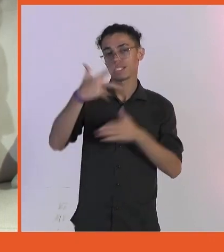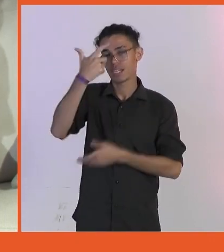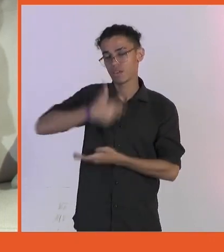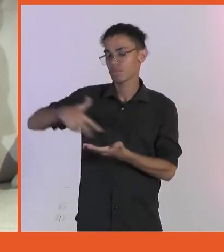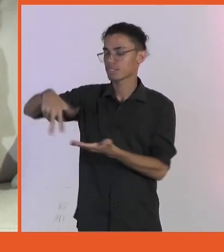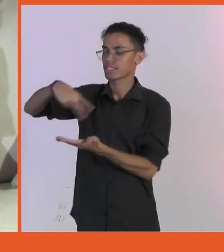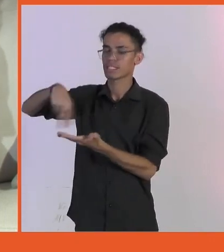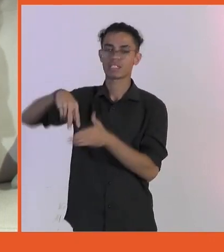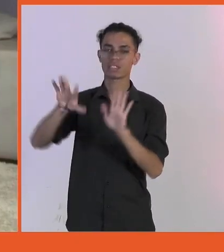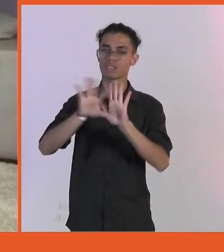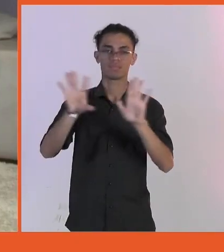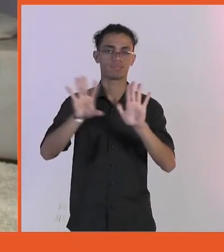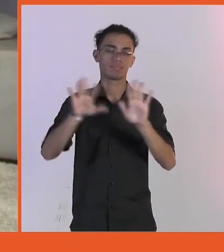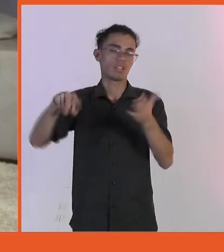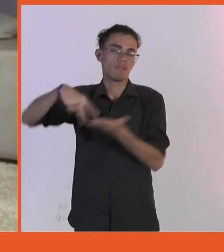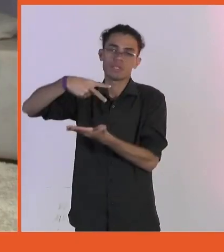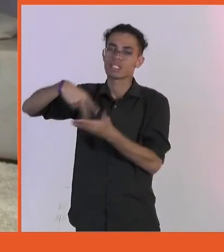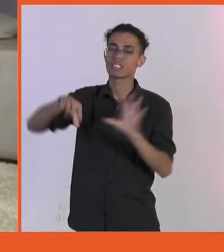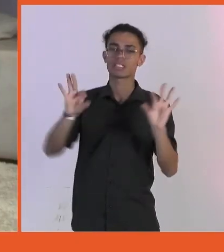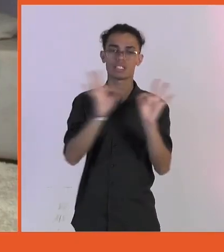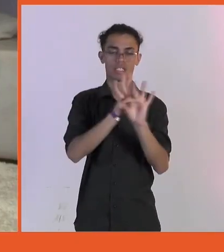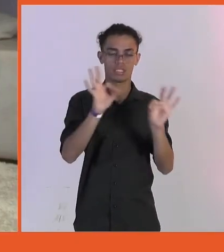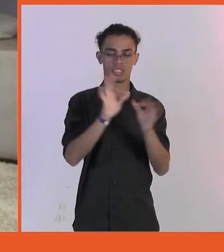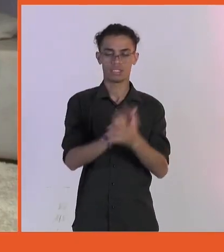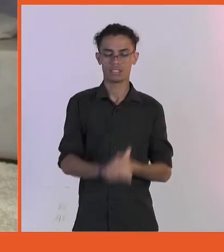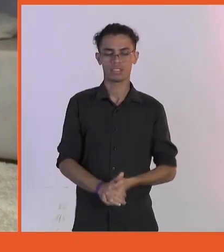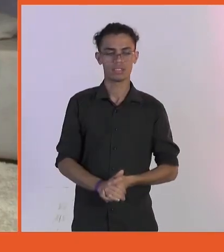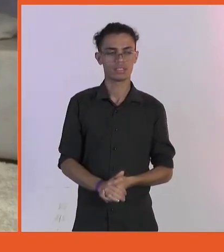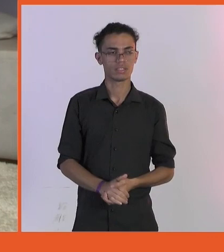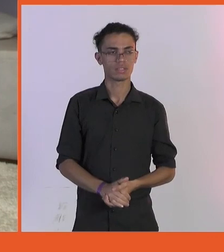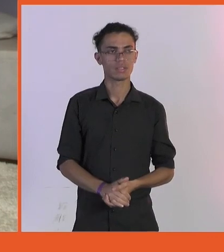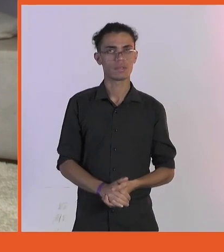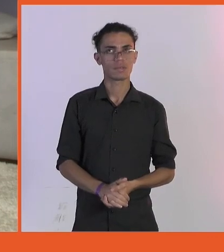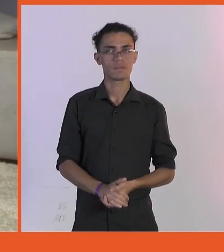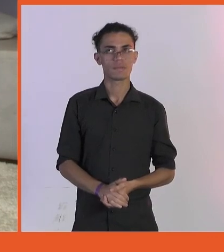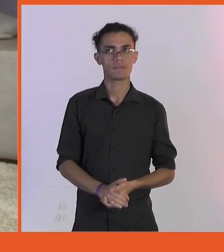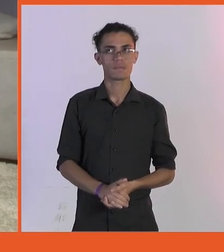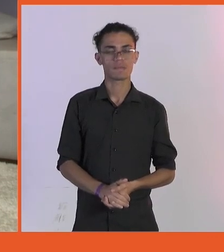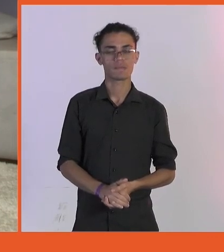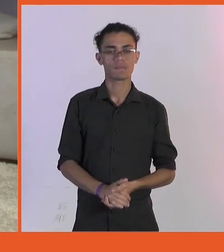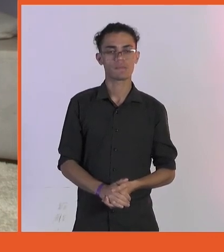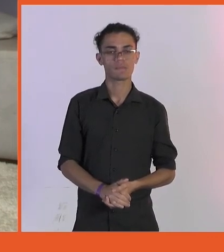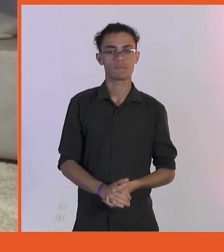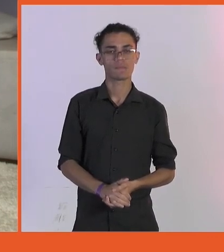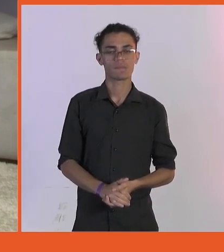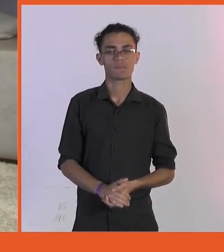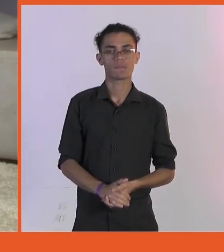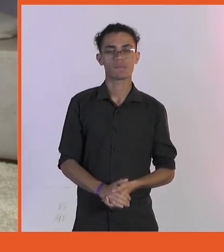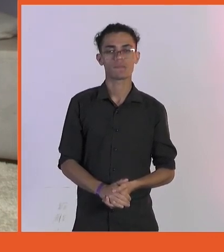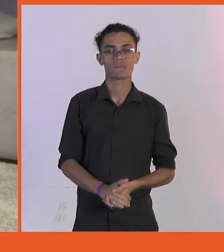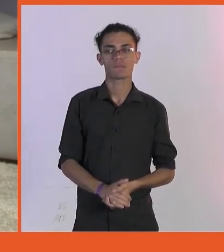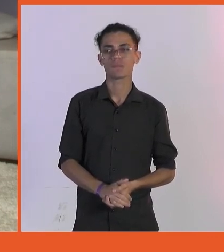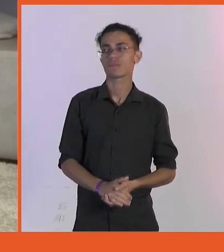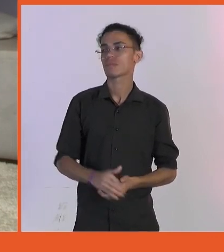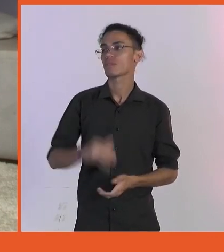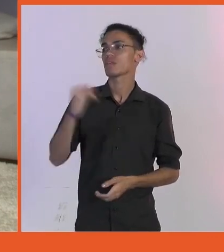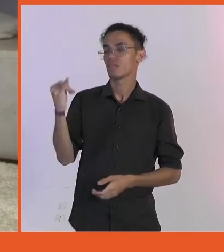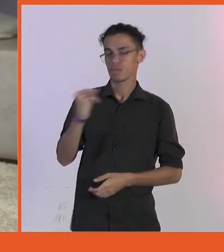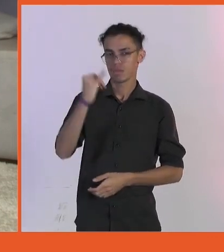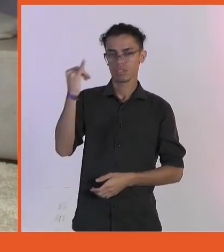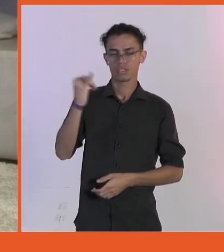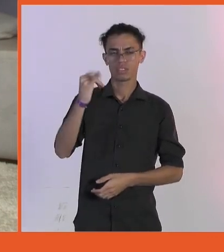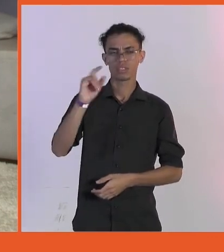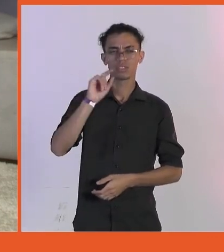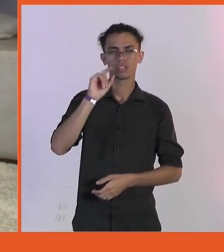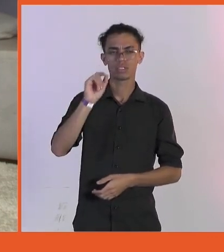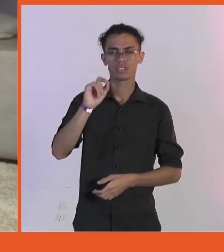é isso. Mas coloca um recortezinho dá pra colocar. Bota lá e vai que vai. Eu acho que o importante é saber filtrar o